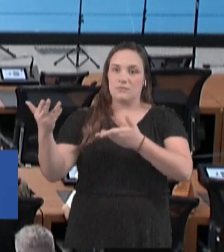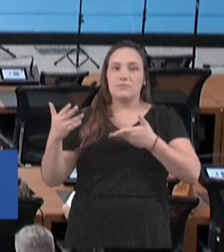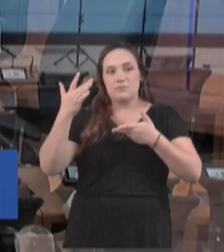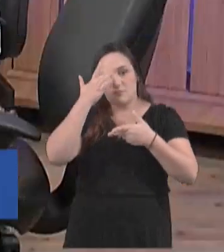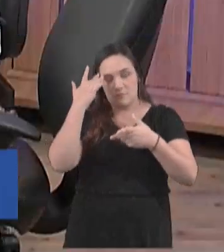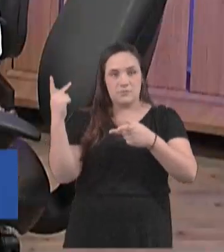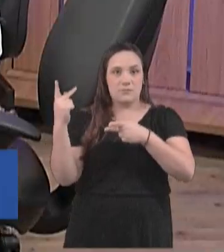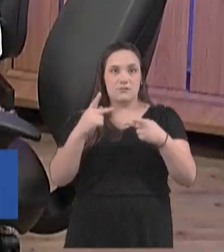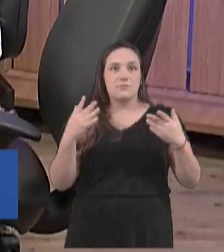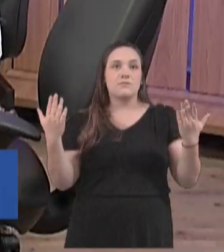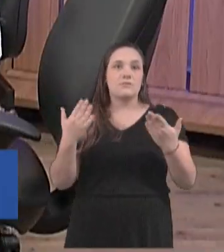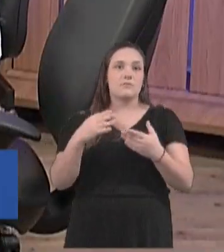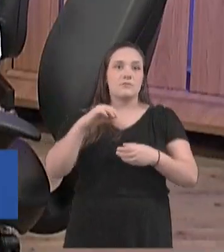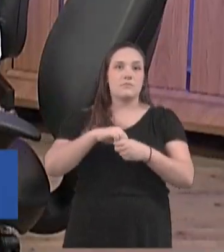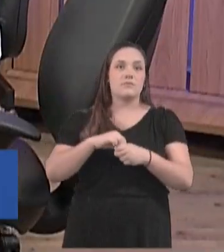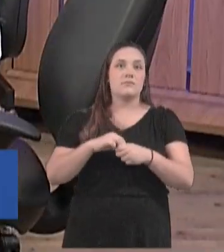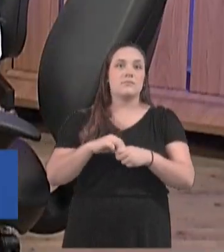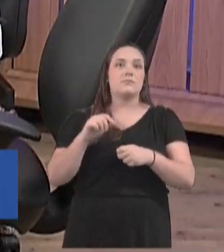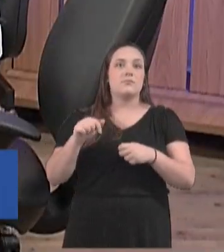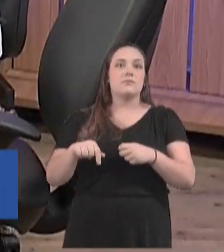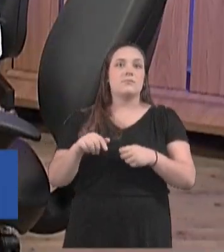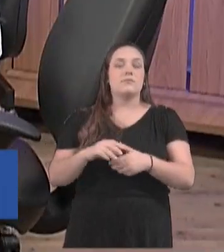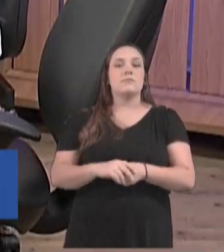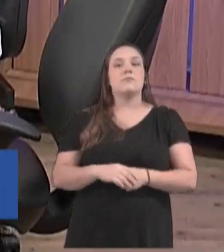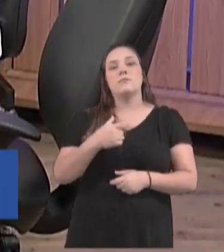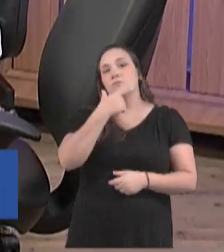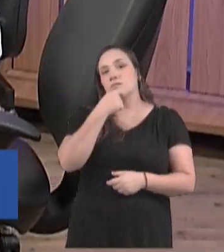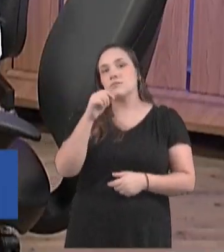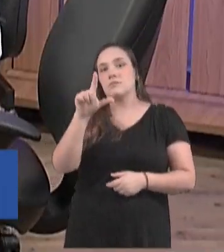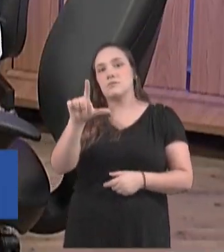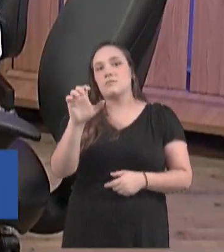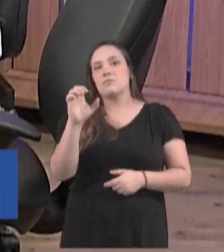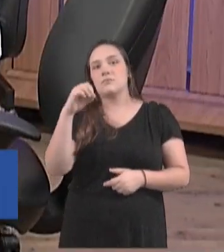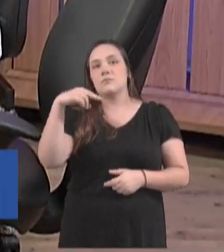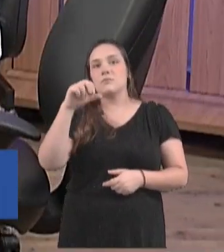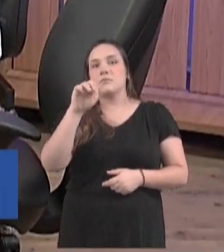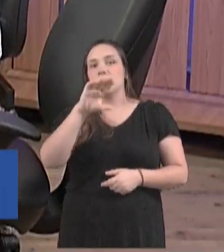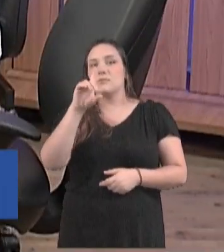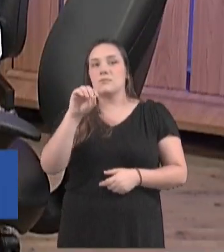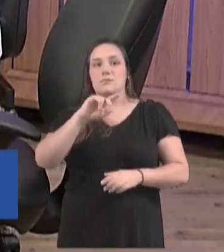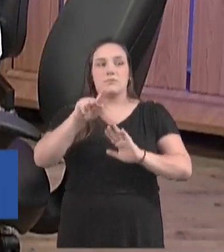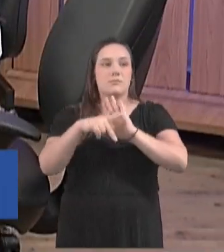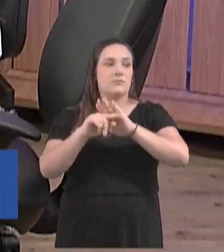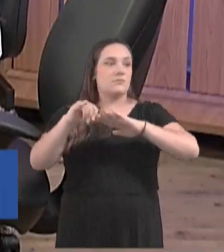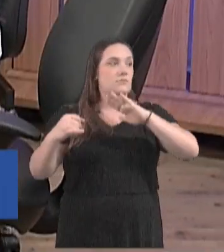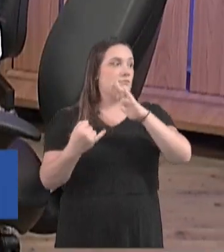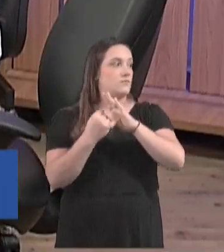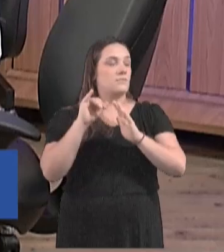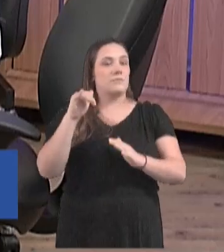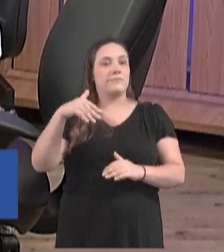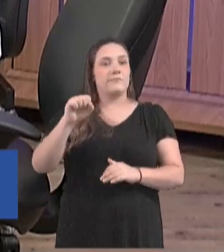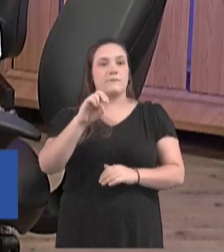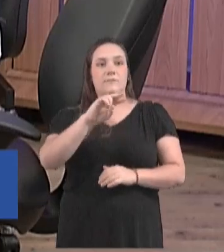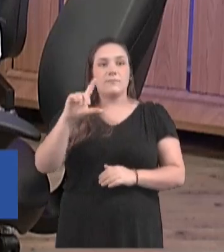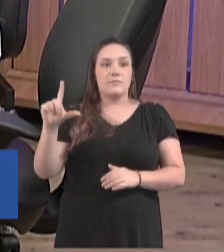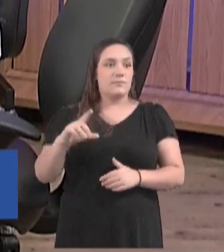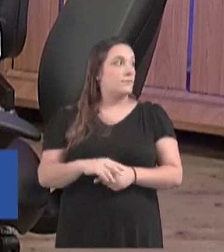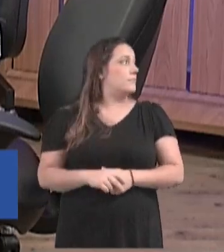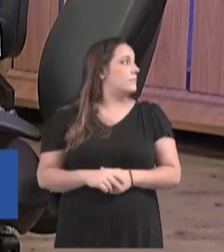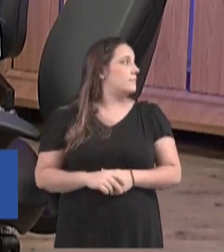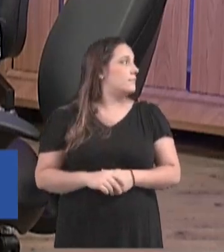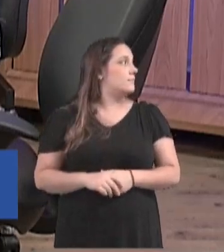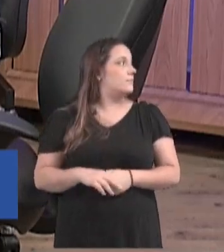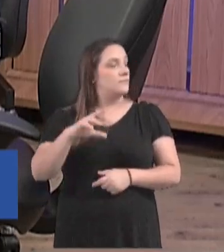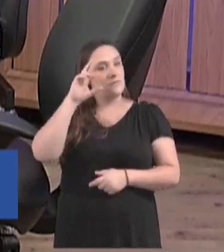visitantes. E agora a gente recebe aqui no estúdio da TV Lemes o Leonardo Sampaio, que é do IMASU e mestre em saneamento ambiental e